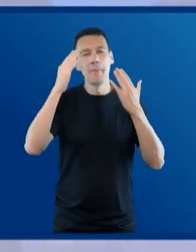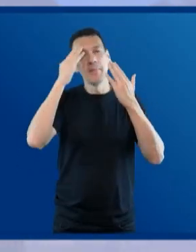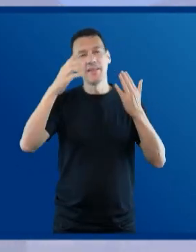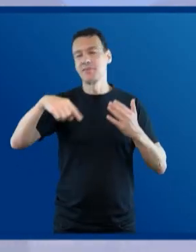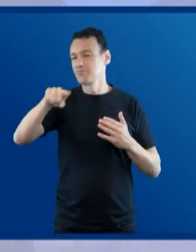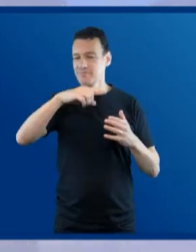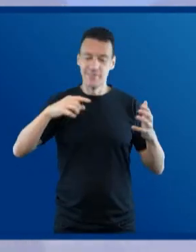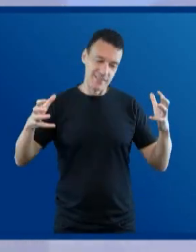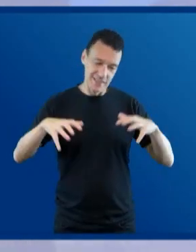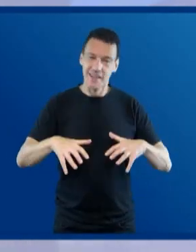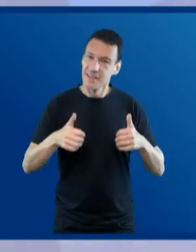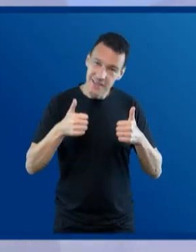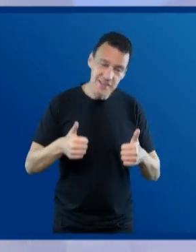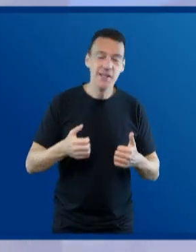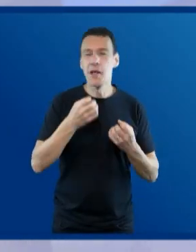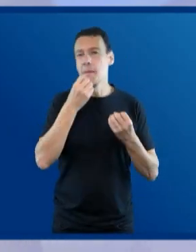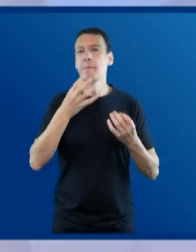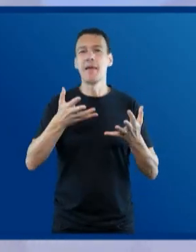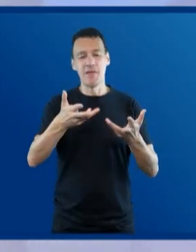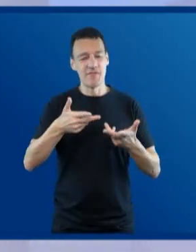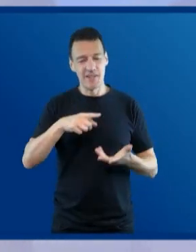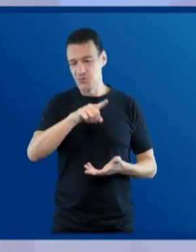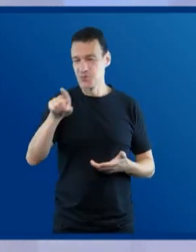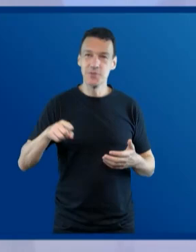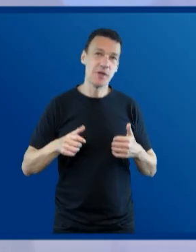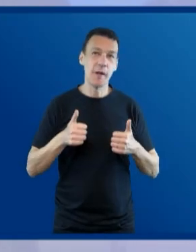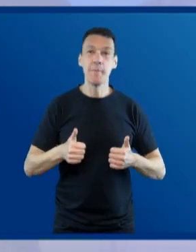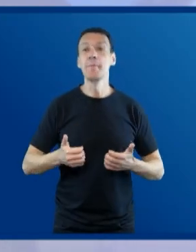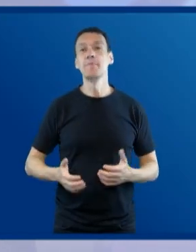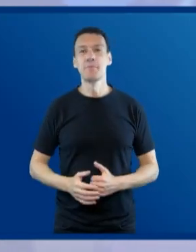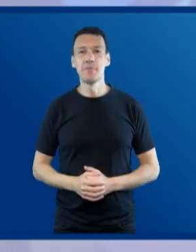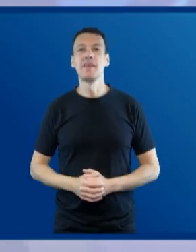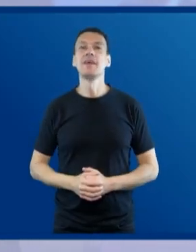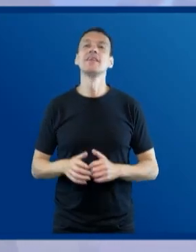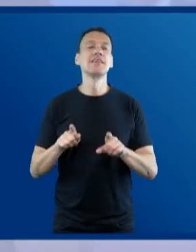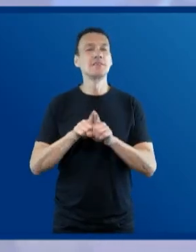de novo sejam todos bem-vindos. Eu gostaria desde já,